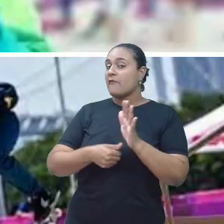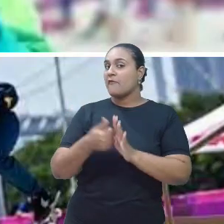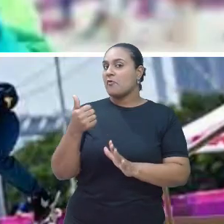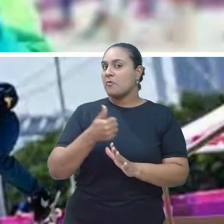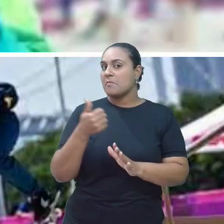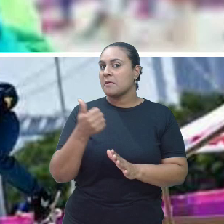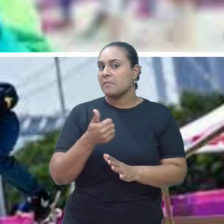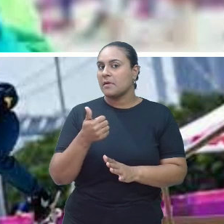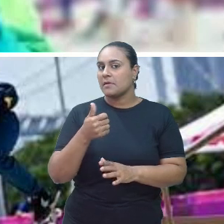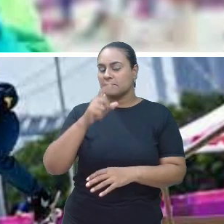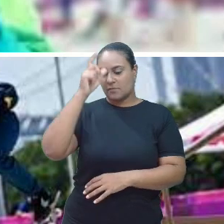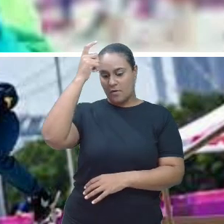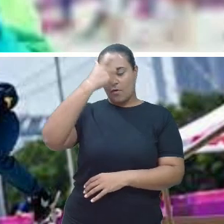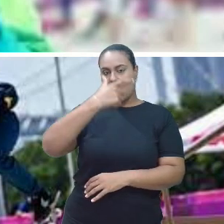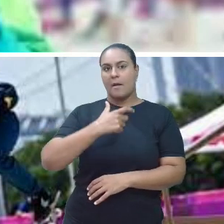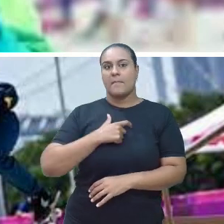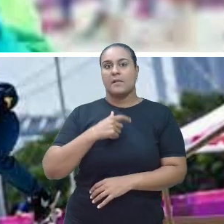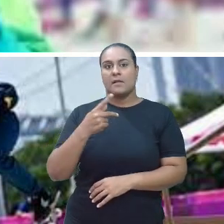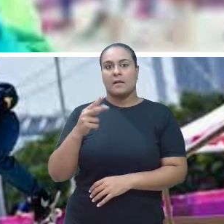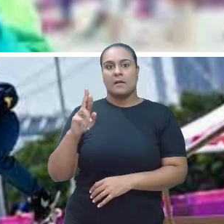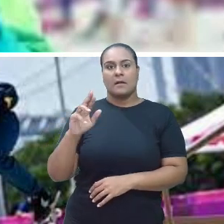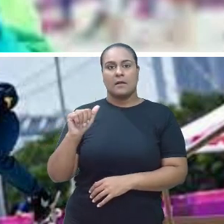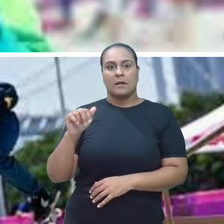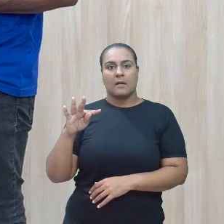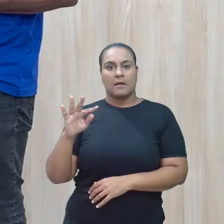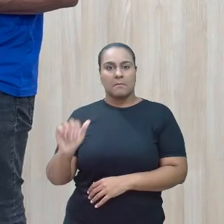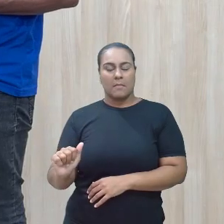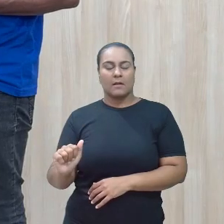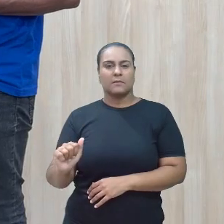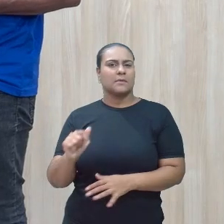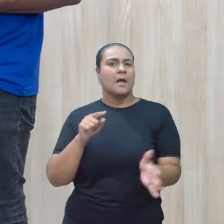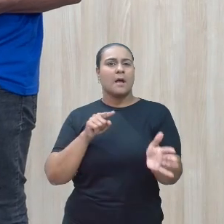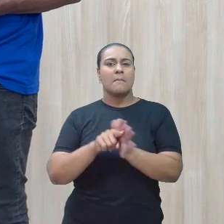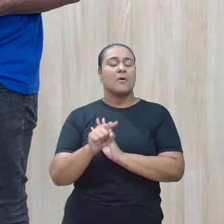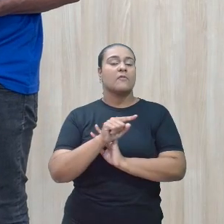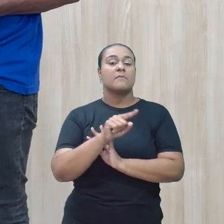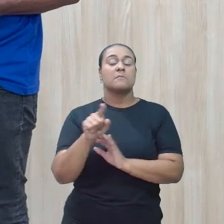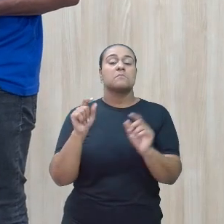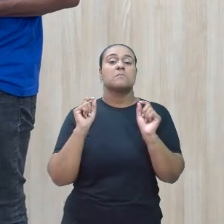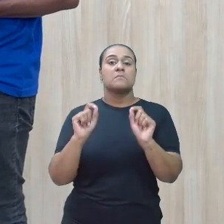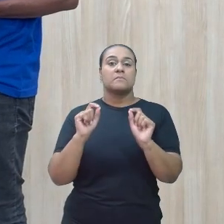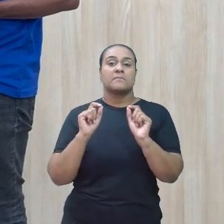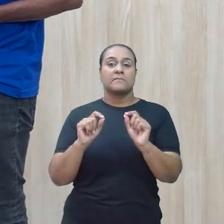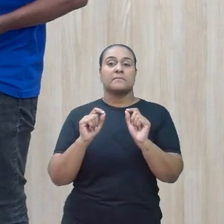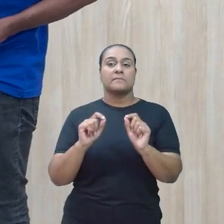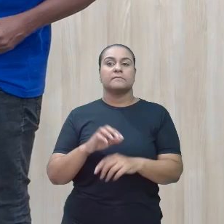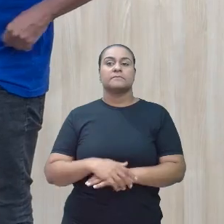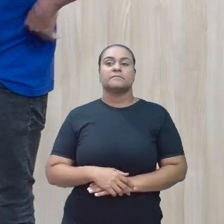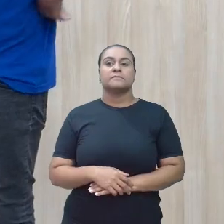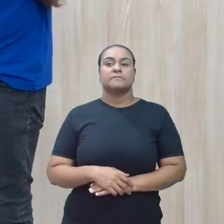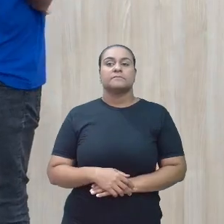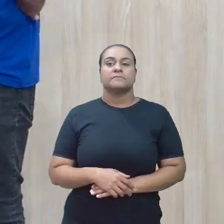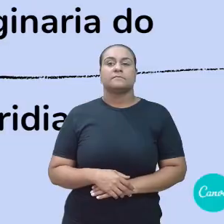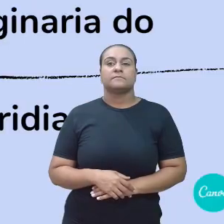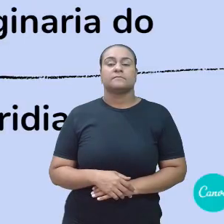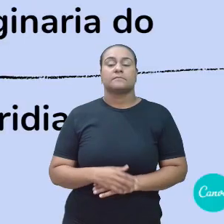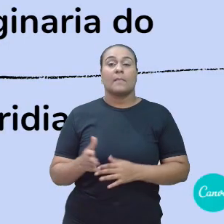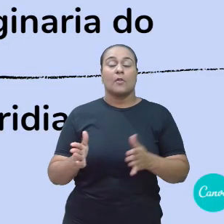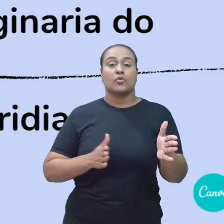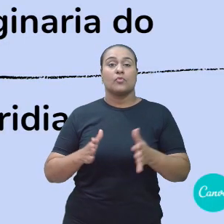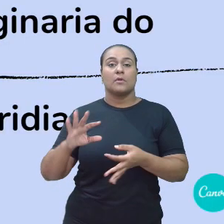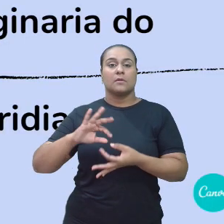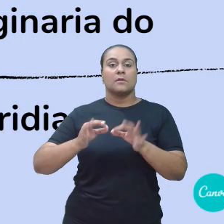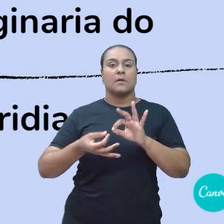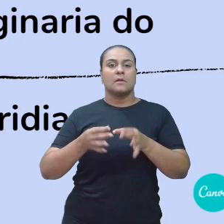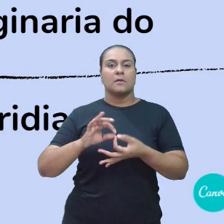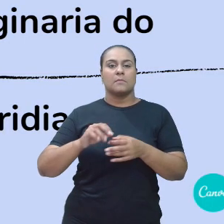ganhou a medalha de prata e a fadinha ontem ganhou. Mas a pergunta que eu faço para vocês aqui é o seguinte, tá? Durante as Olimpíadas,